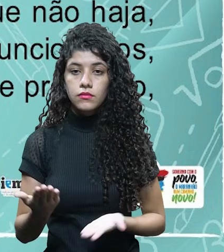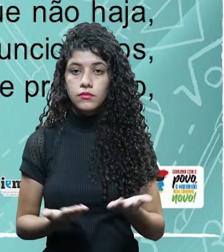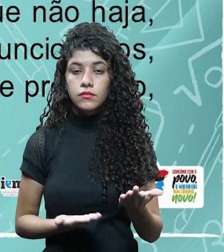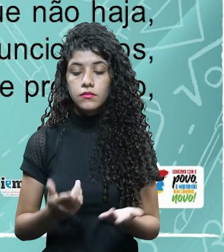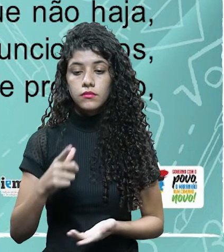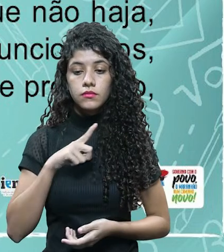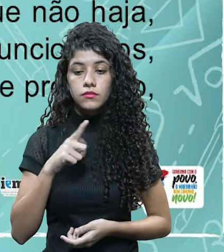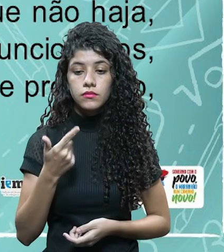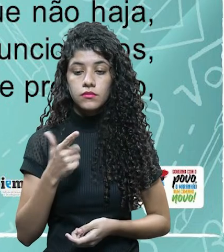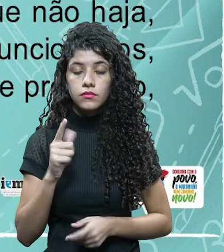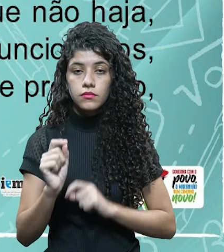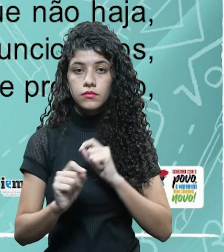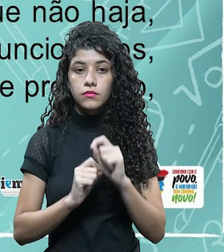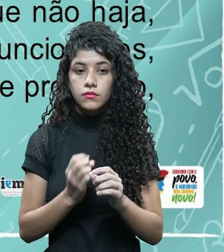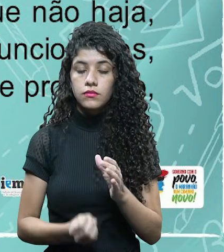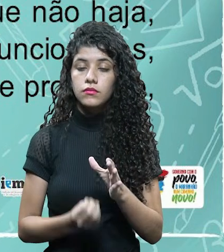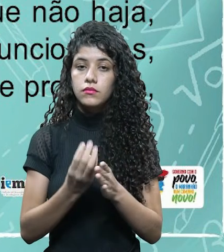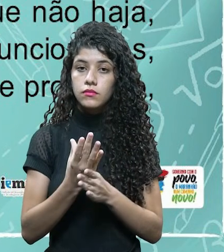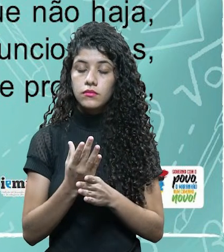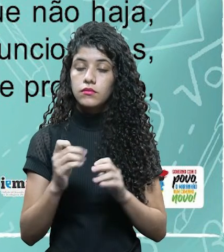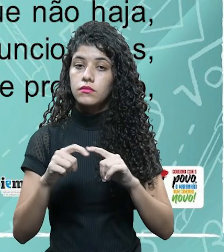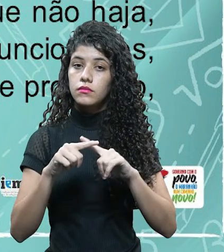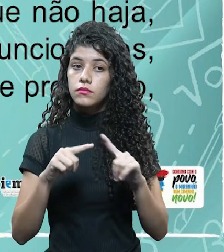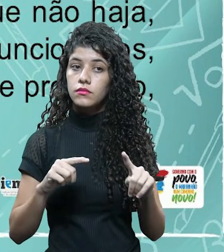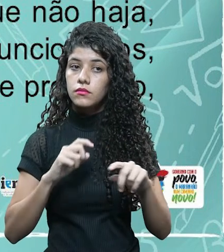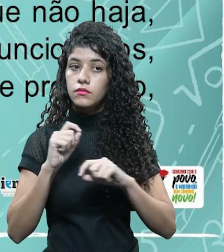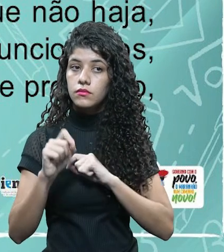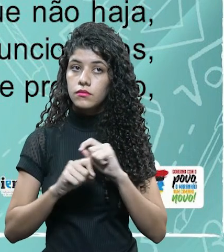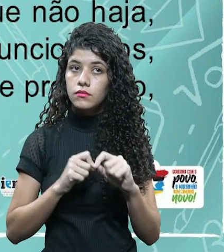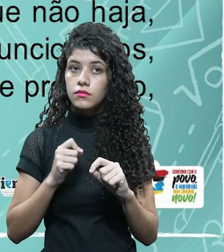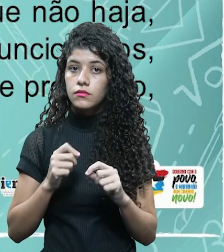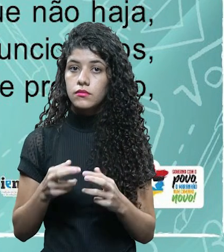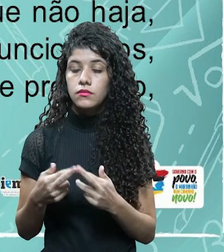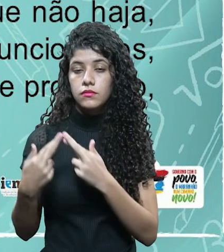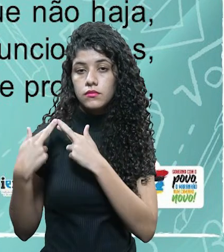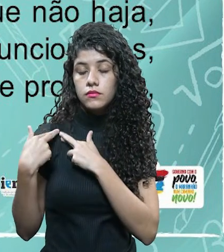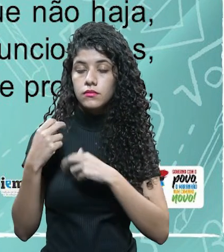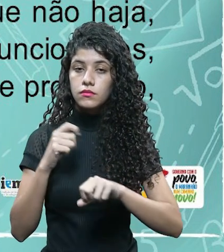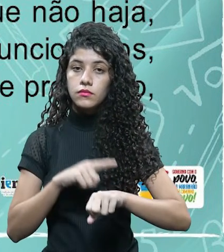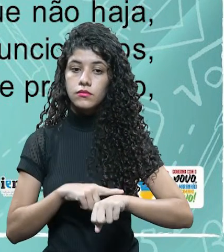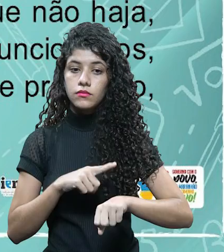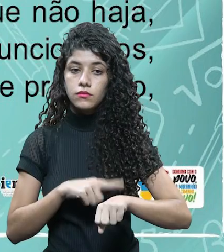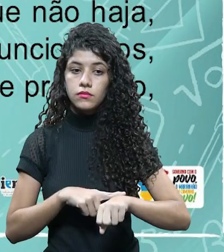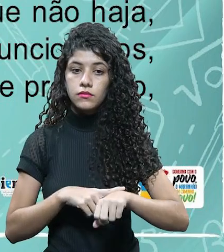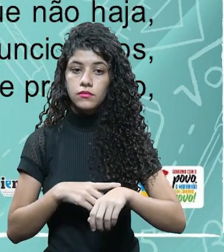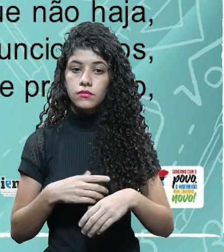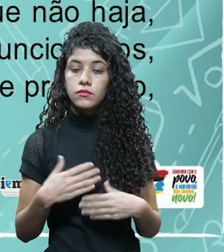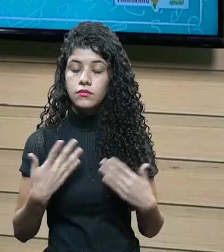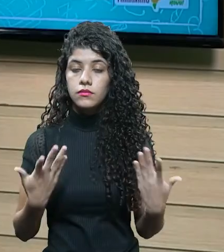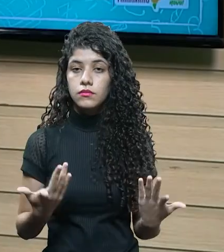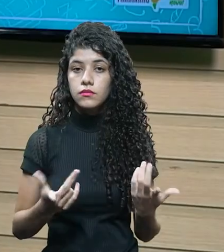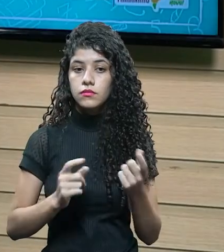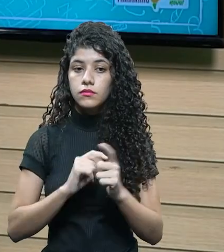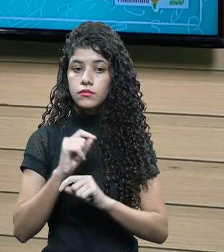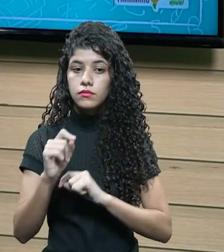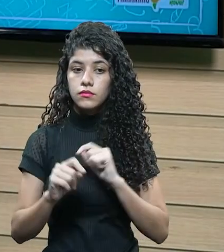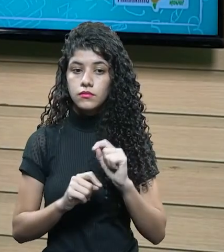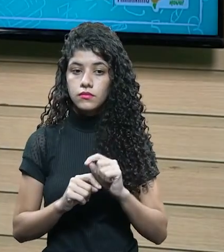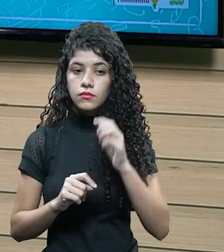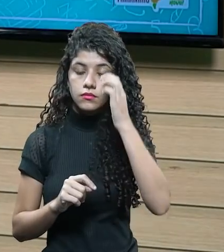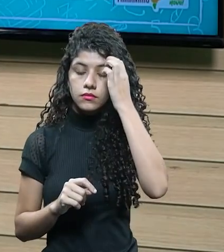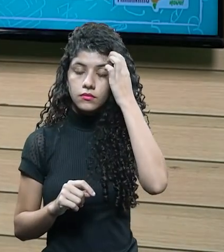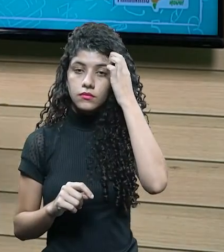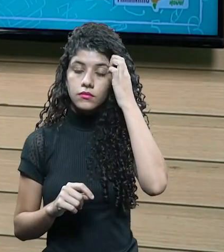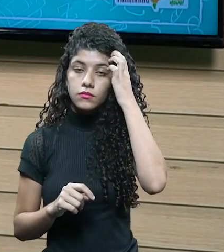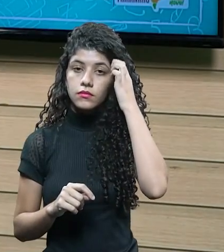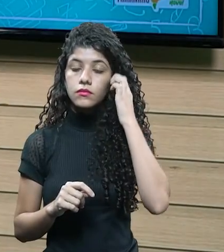exemplo, não são considerados como custo de produção, mas sim como despesa nesse momento. Então aqui é